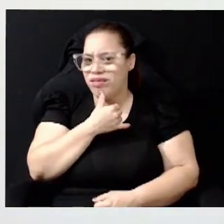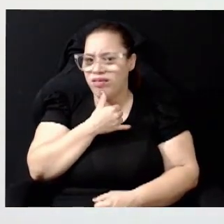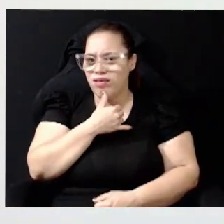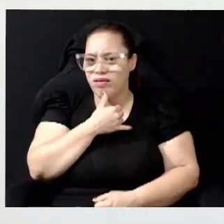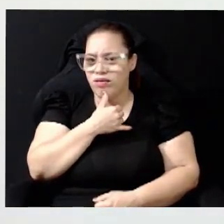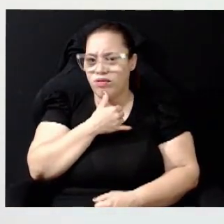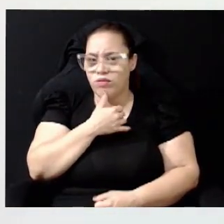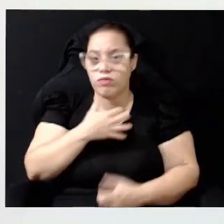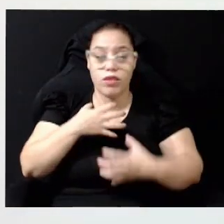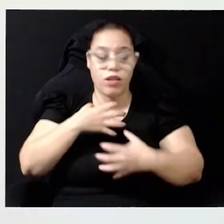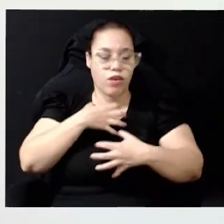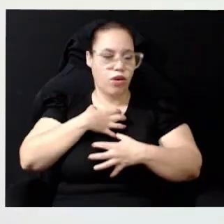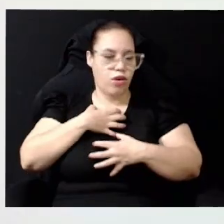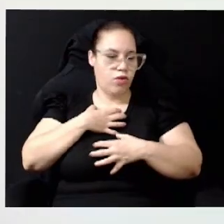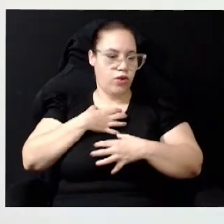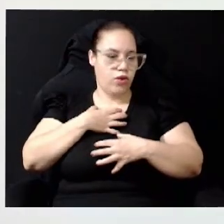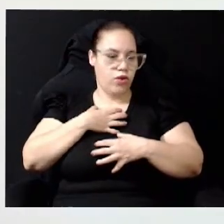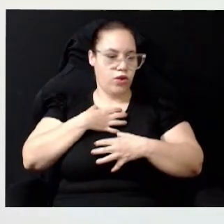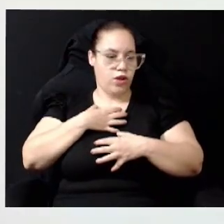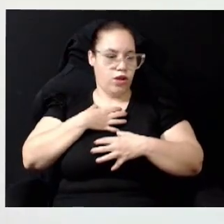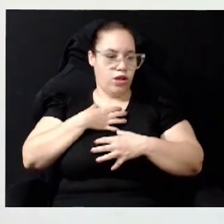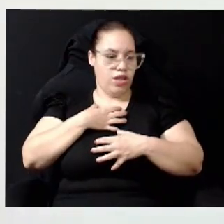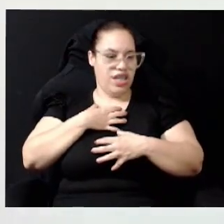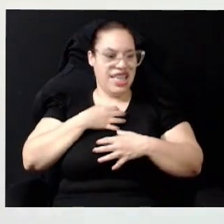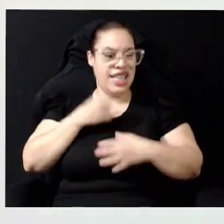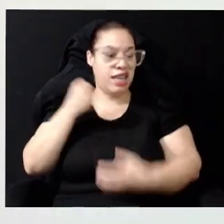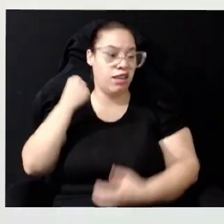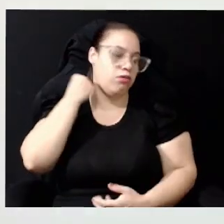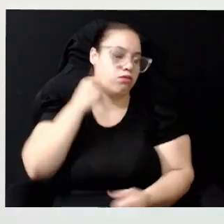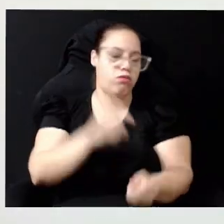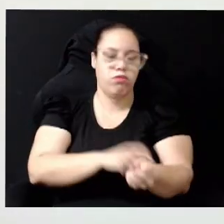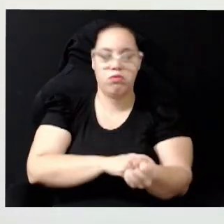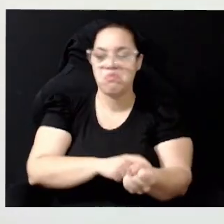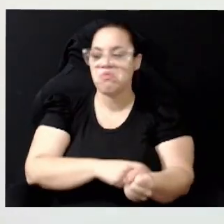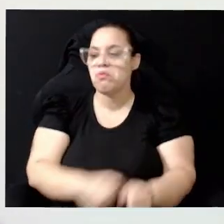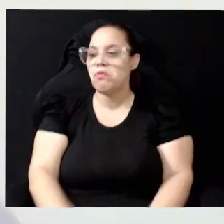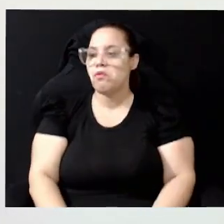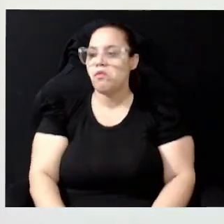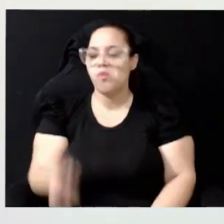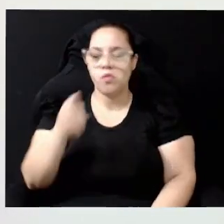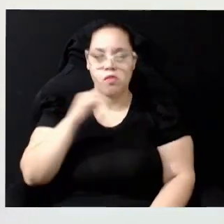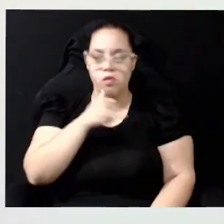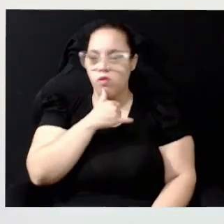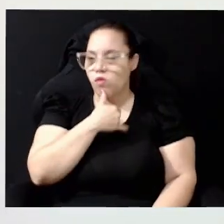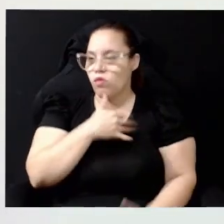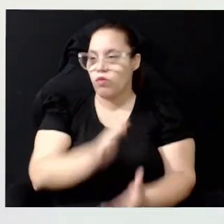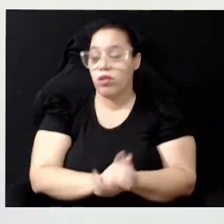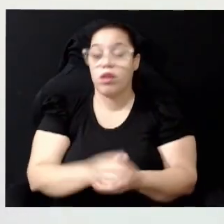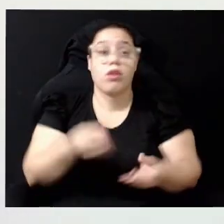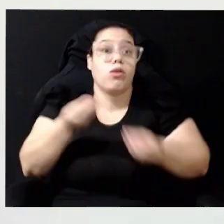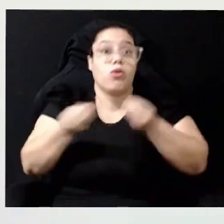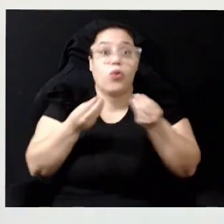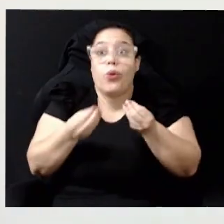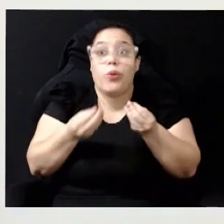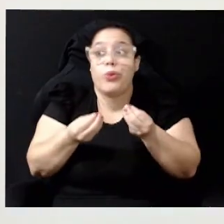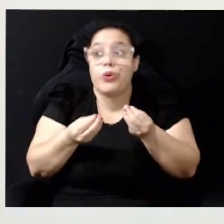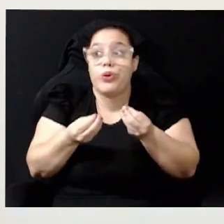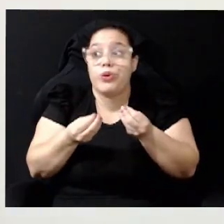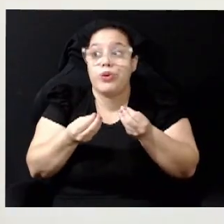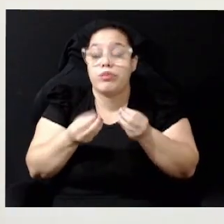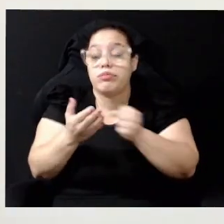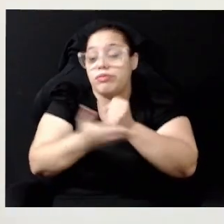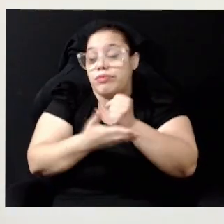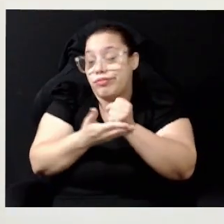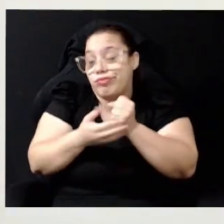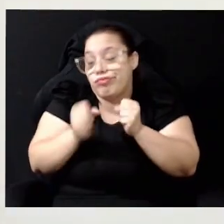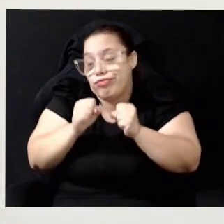tomada por aquela emoção de raiva, por aquela emoção de frustração, e não sabe lidar com isso. Basicamente é isso que a gente pode chamar